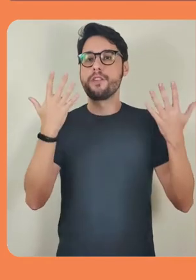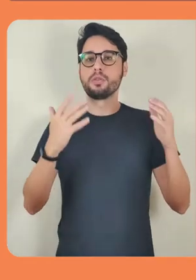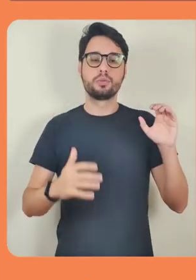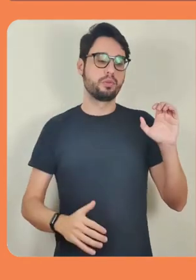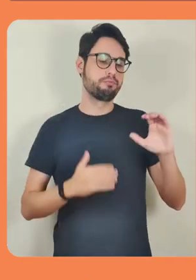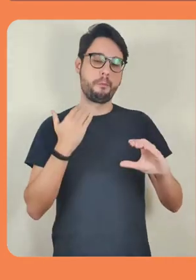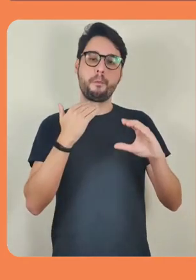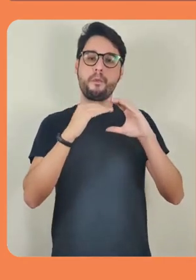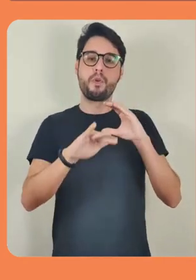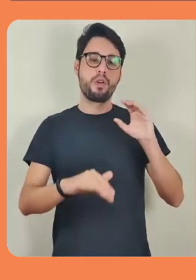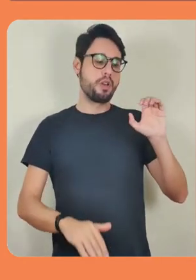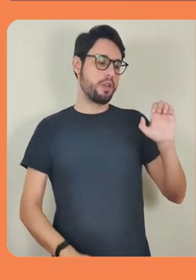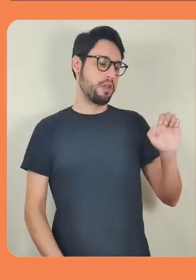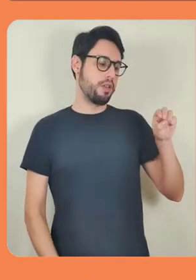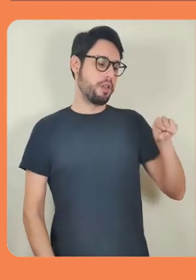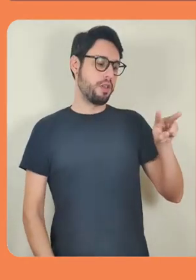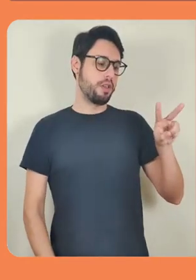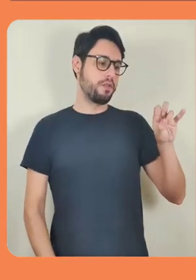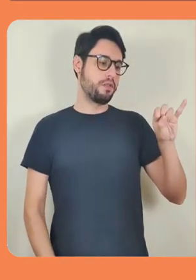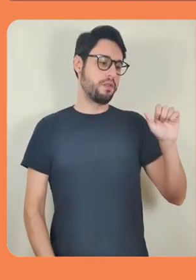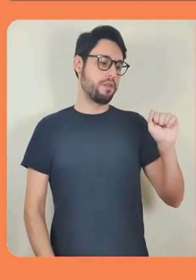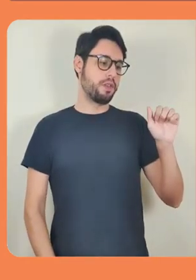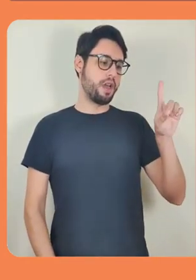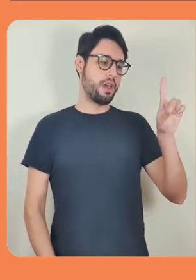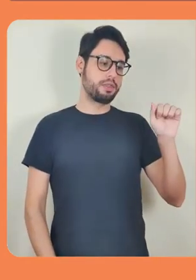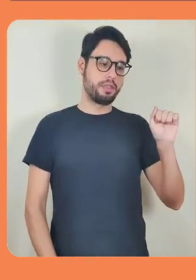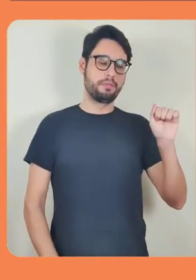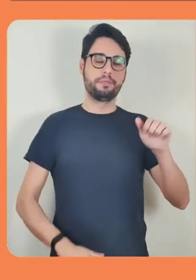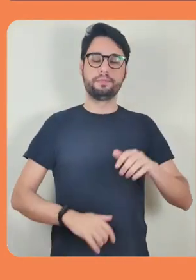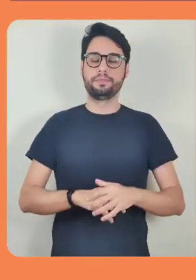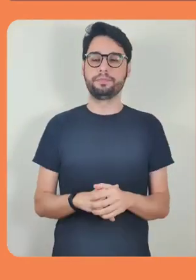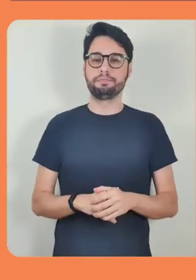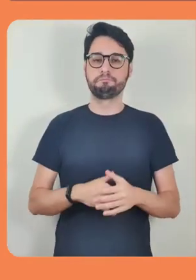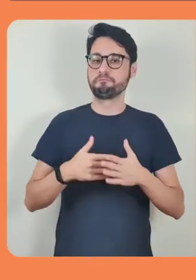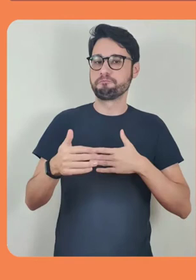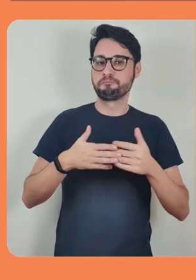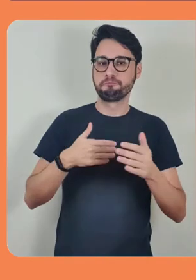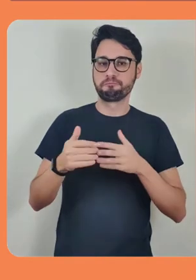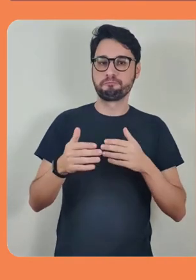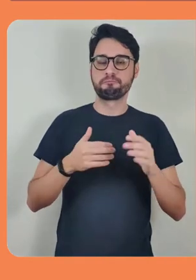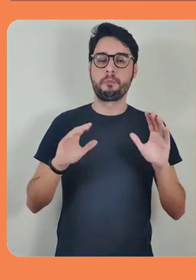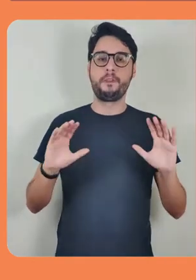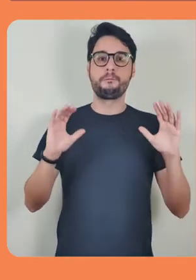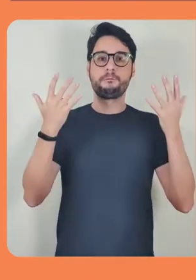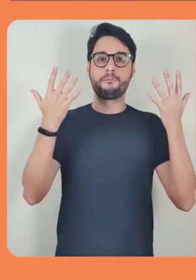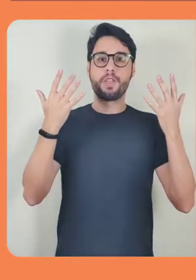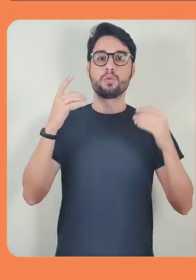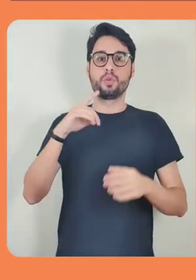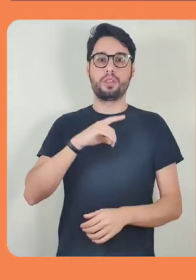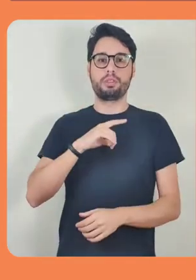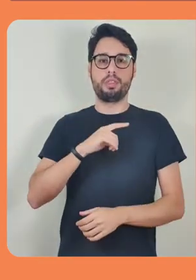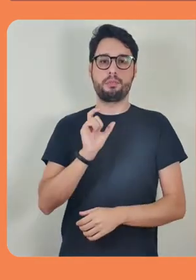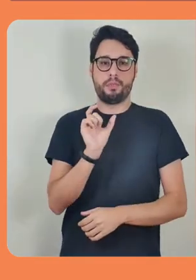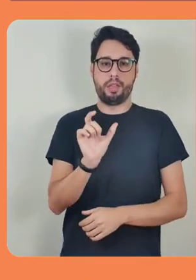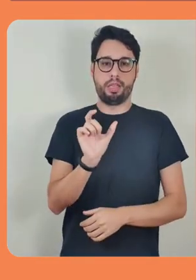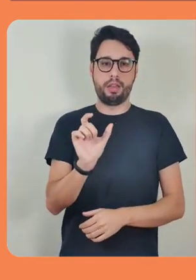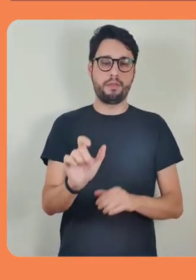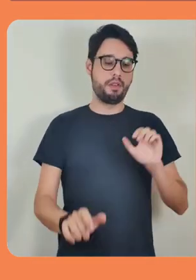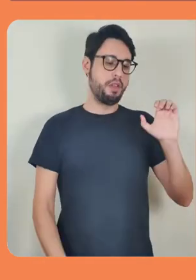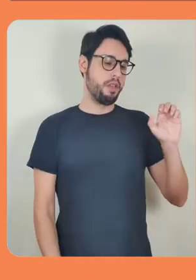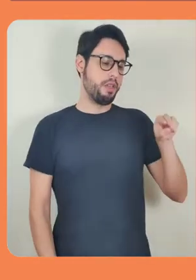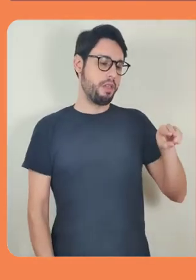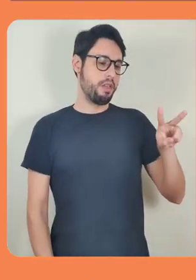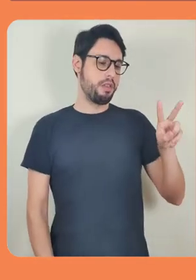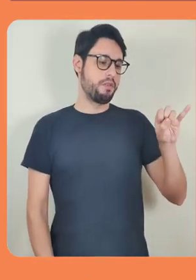evento o evento enviada então a gente poderia até aqui ó obrigada